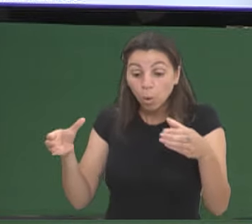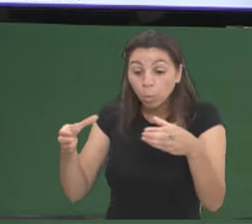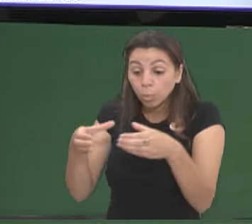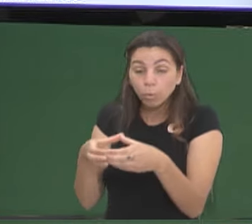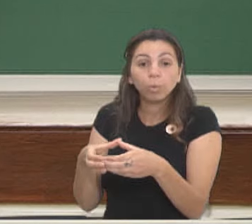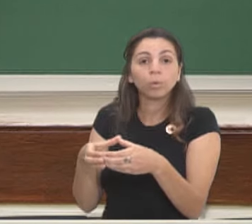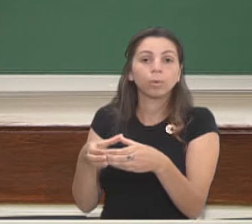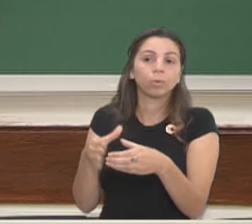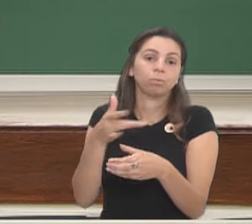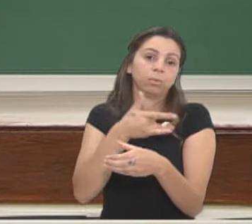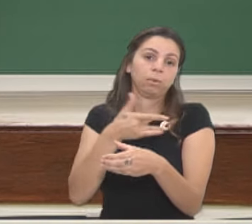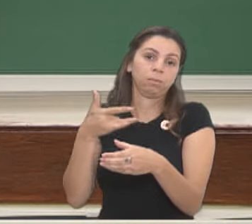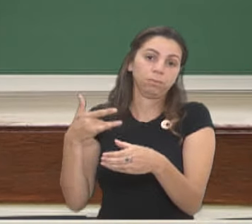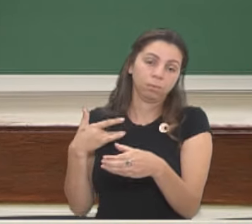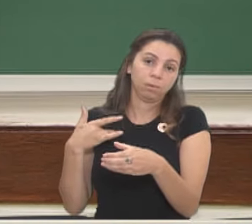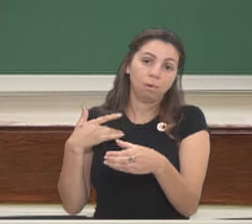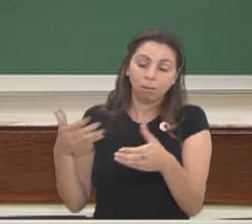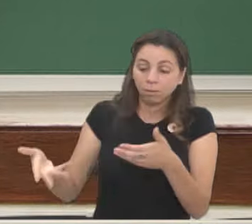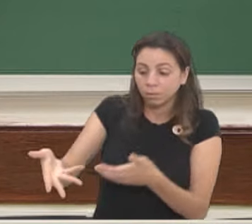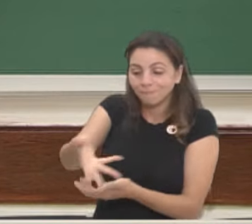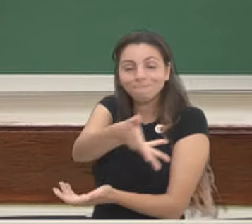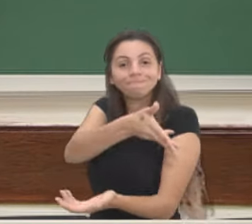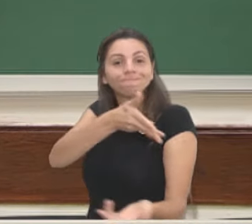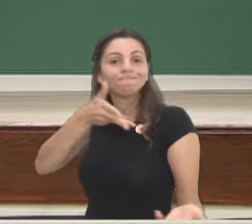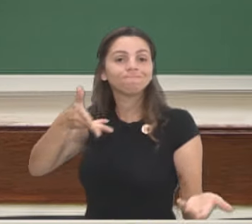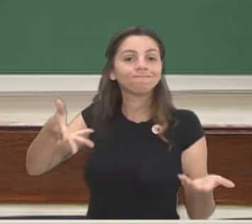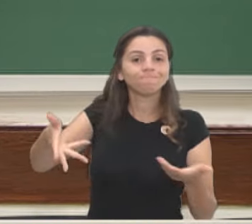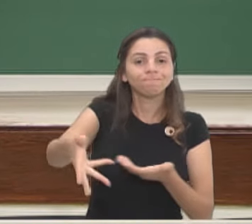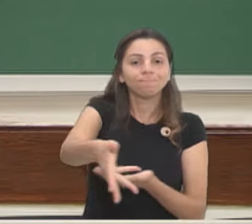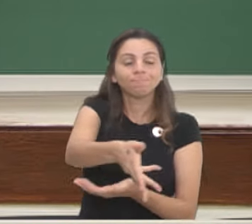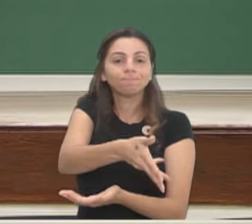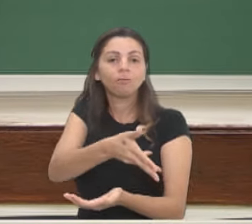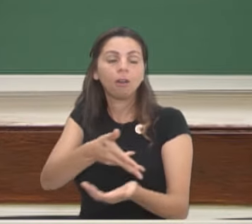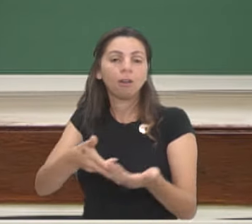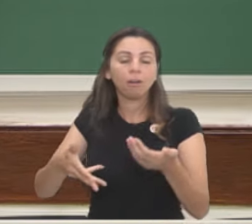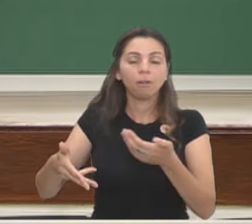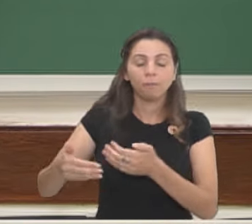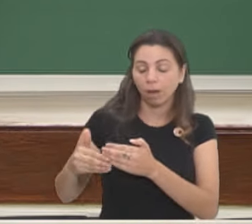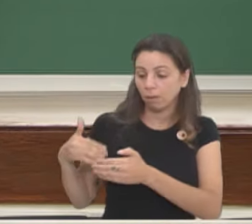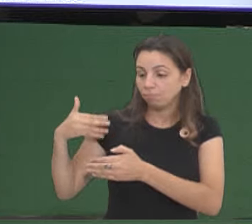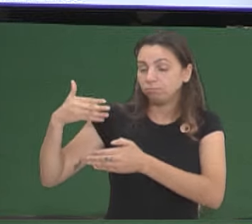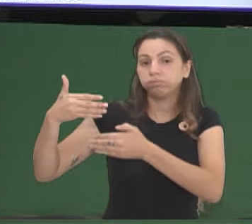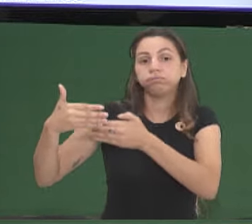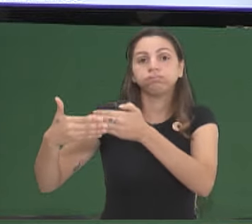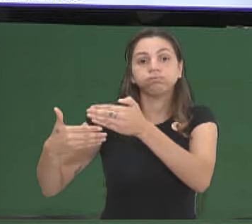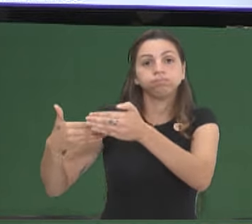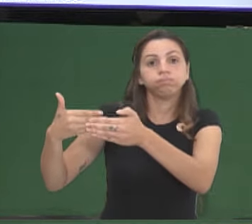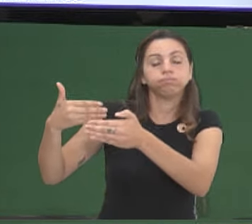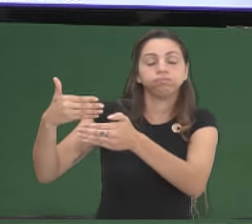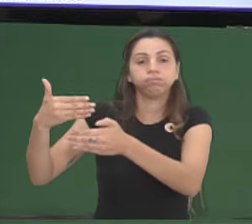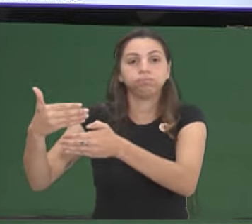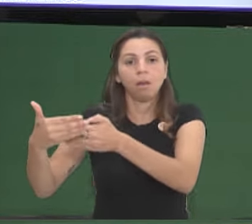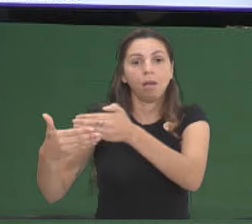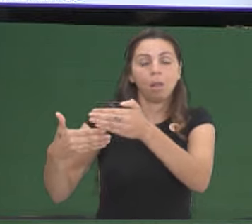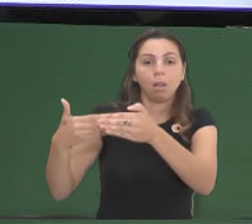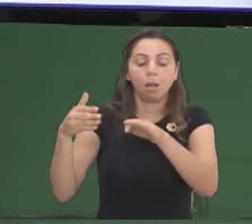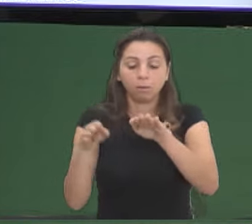competição saudável. Então essas relações, isso vai nos tornando mais humanos, compreendendo melhor as